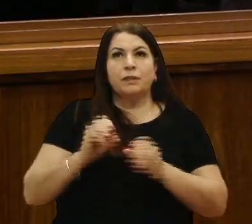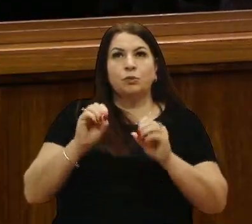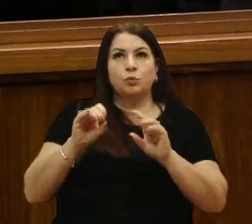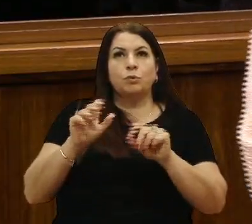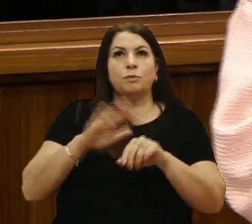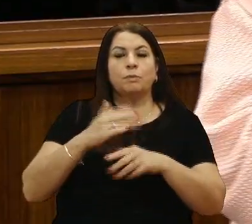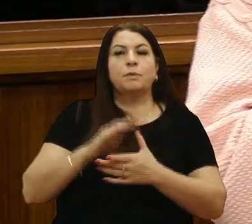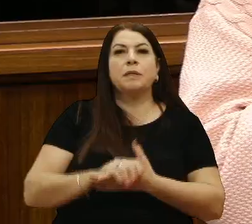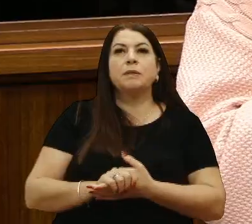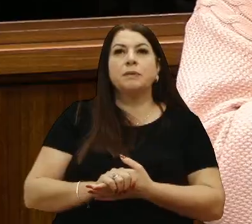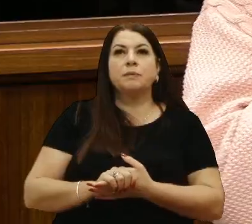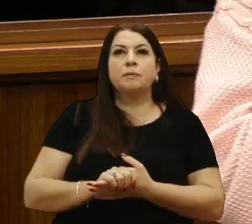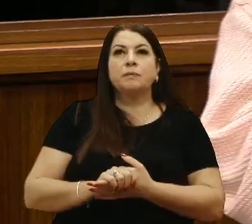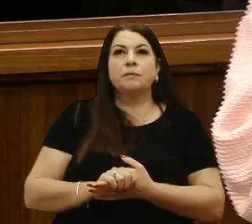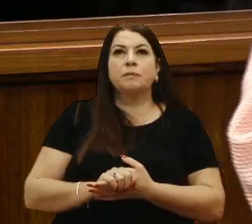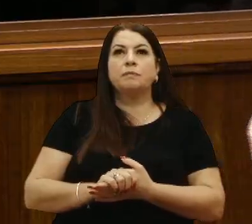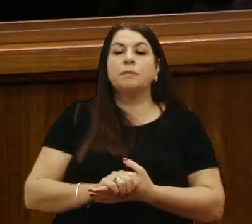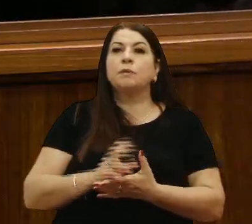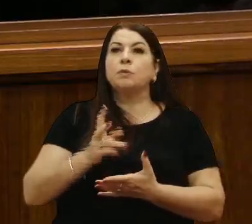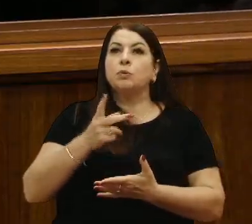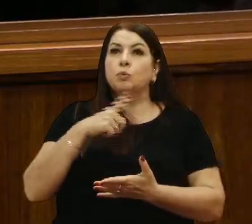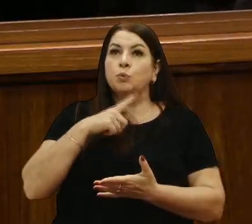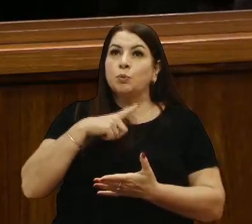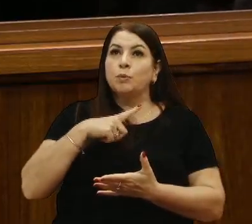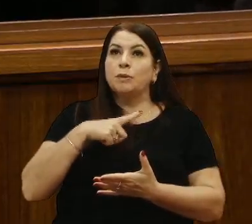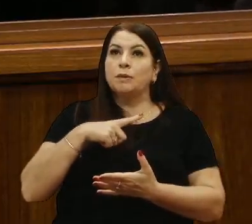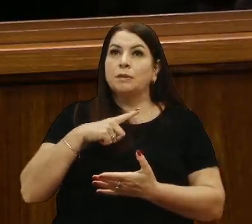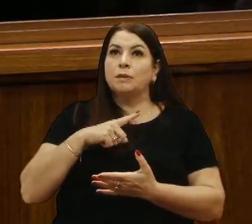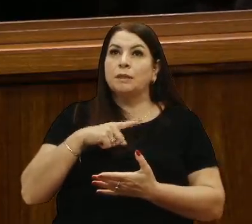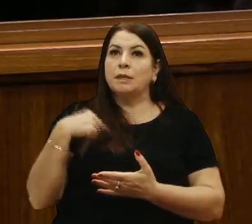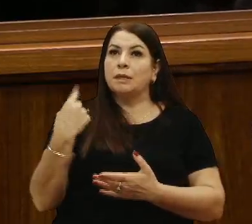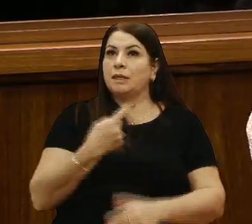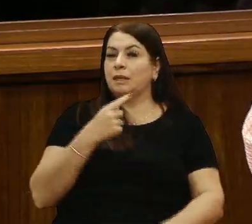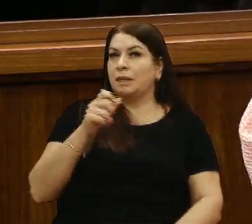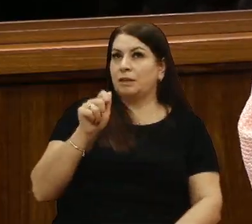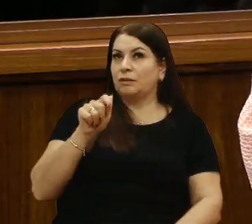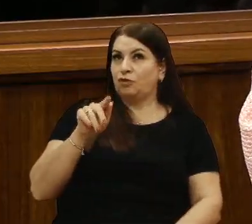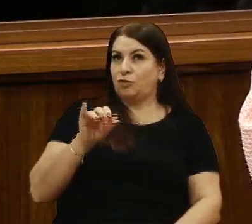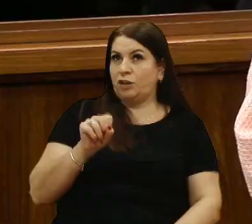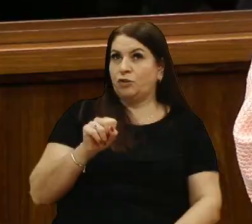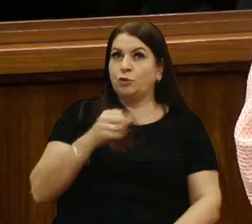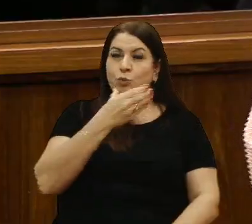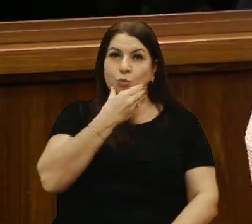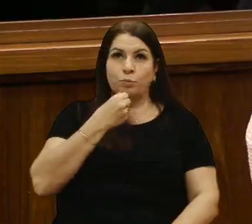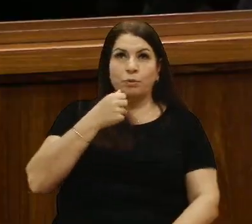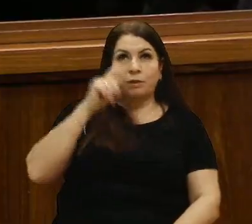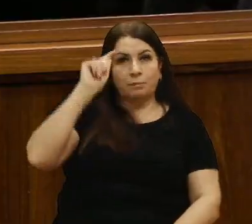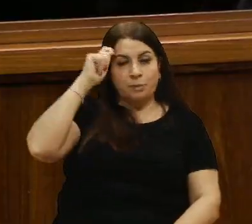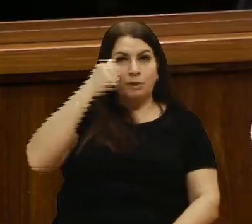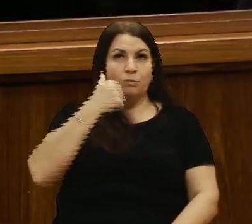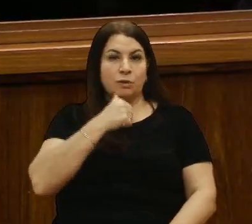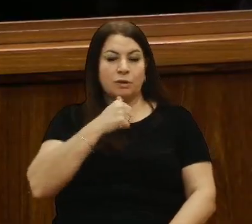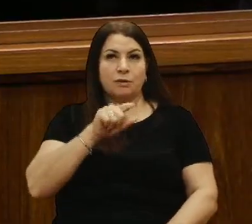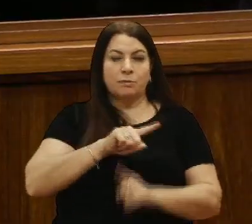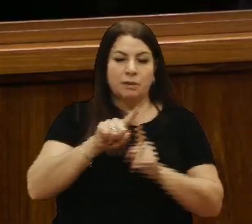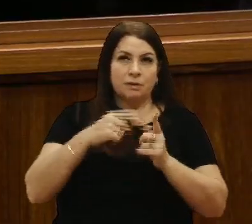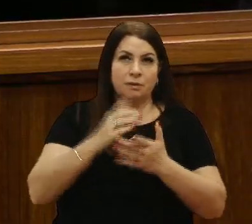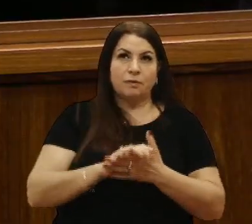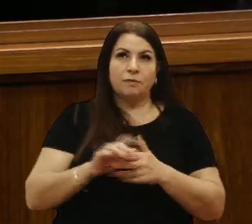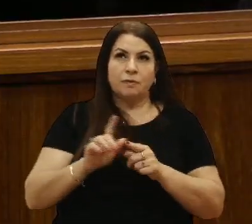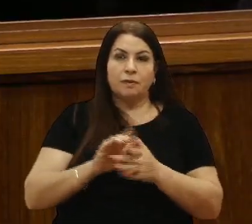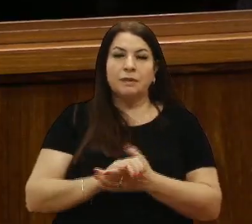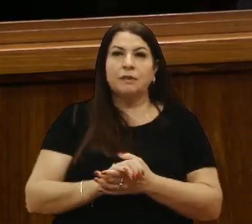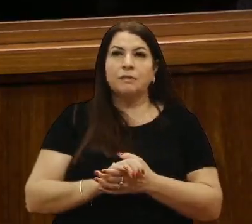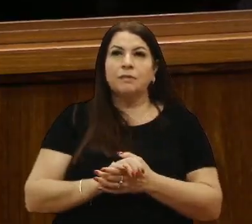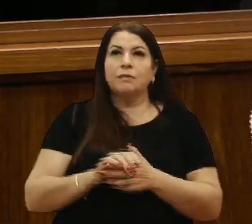educar mais. E quando a gente tem agentes negros e negras na nossa cidade que fazem isso na